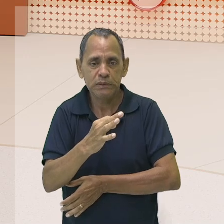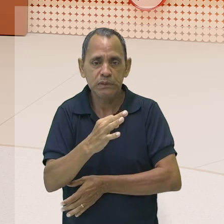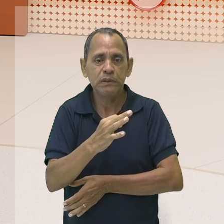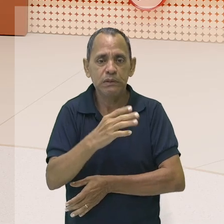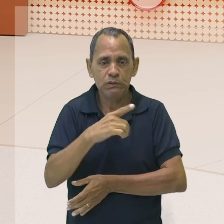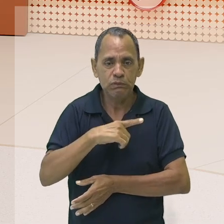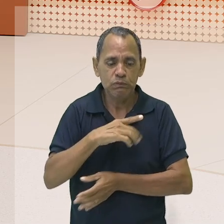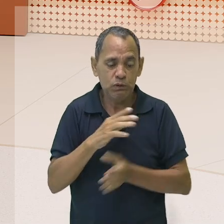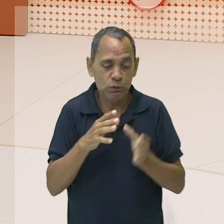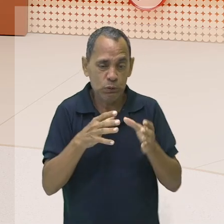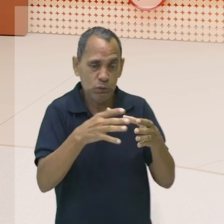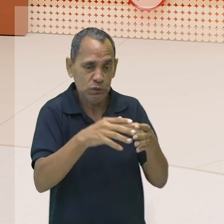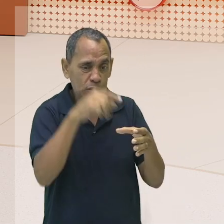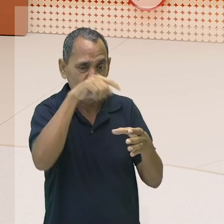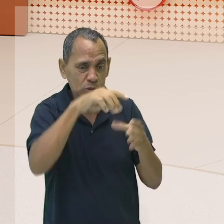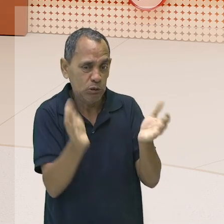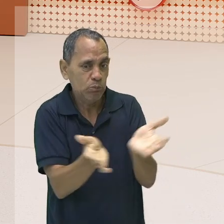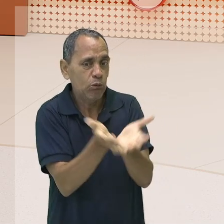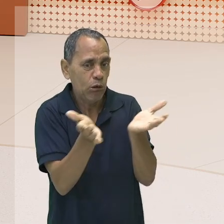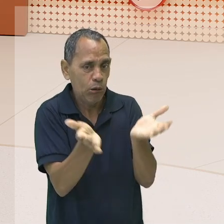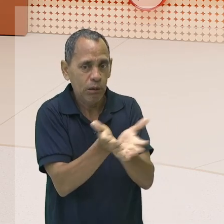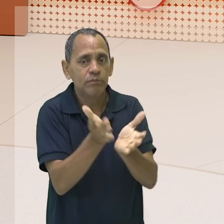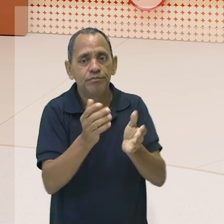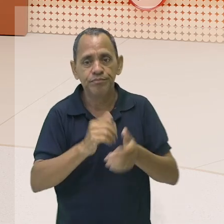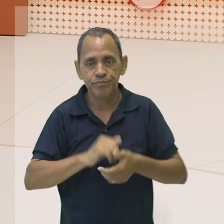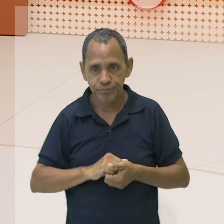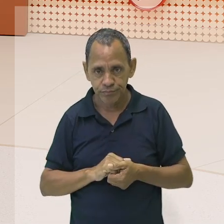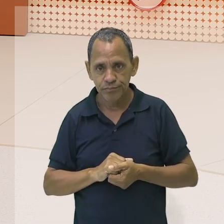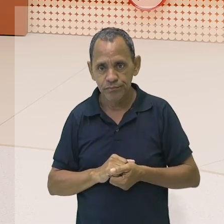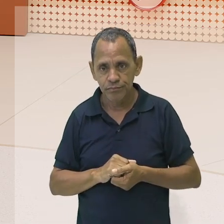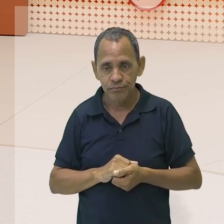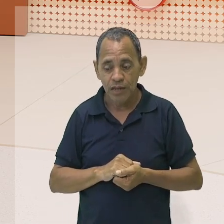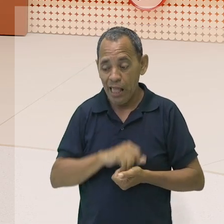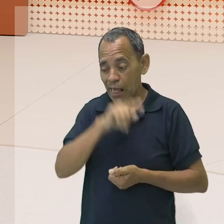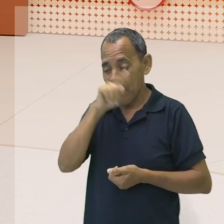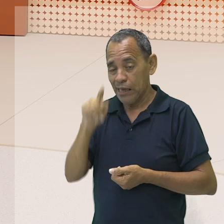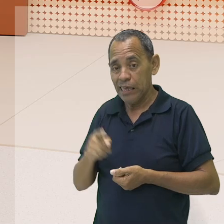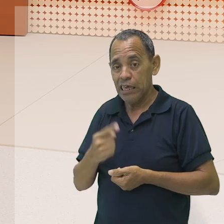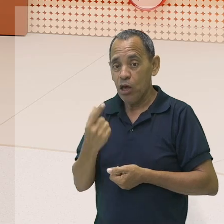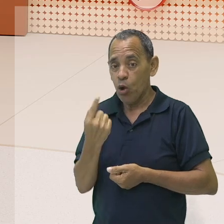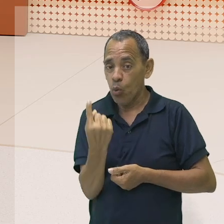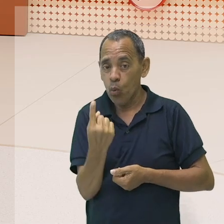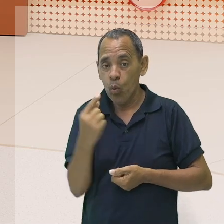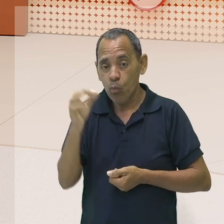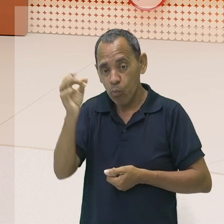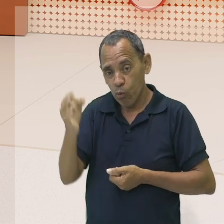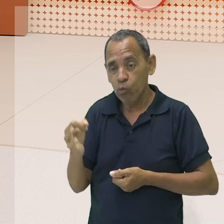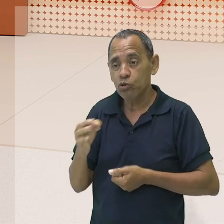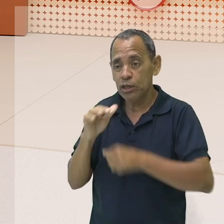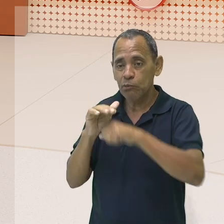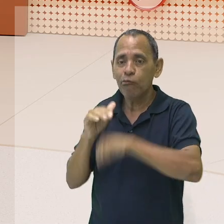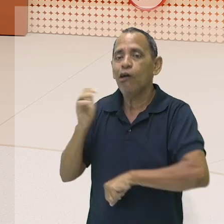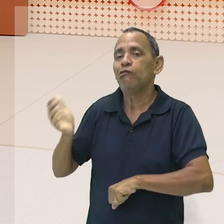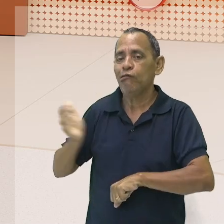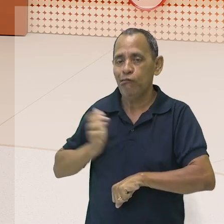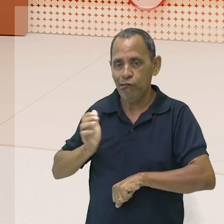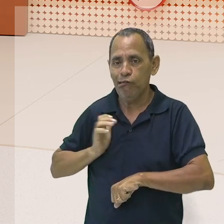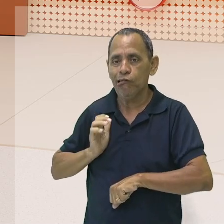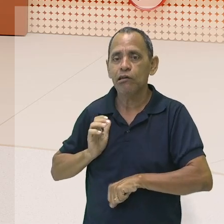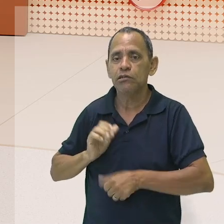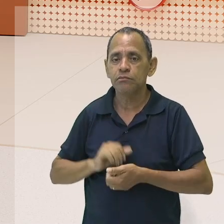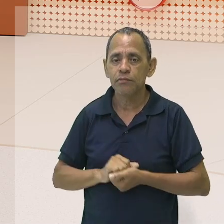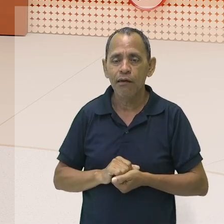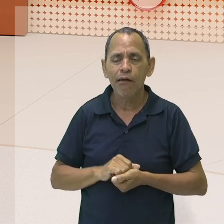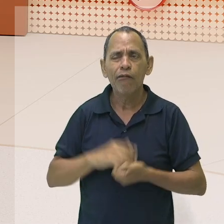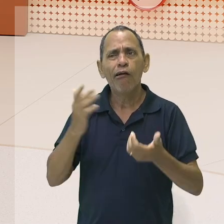tivesse concentrada para muita gente, enquanto você tem aquelas pessoas aqui que estão só se preocupando qual vai ser a cidade que eu vou viajar semana